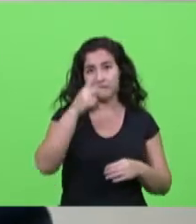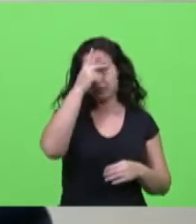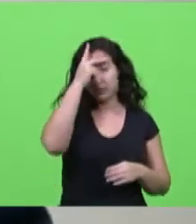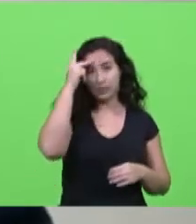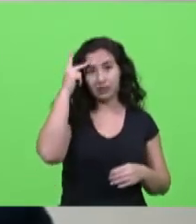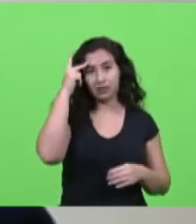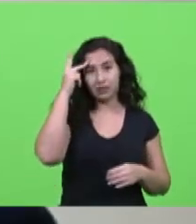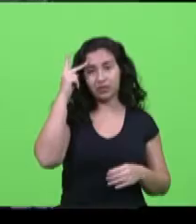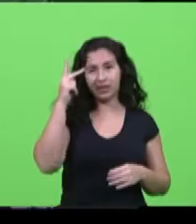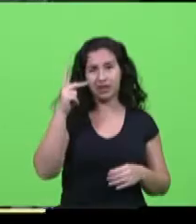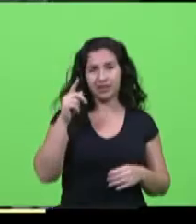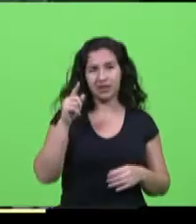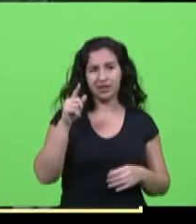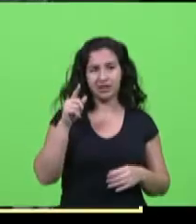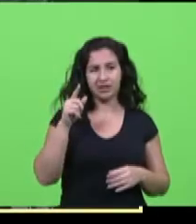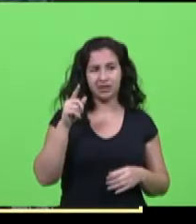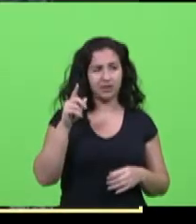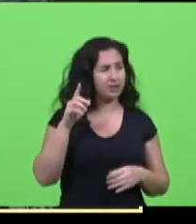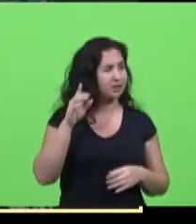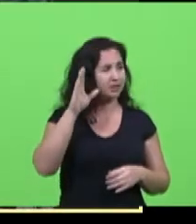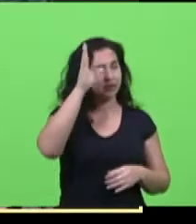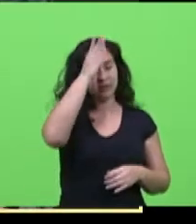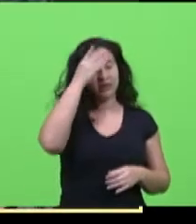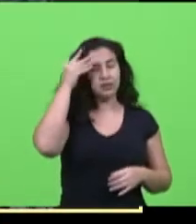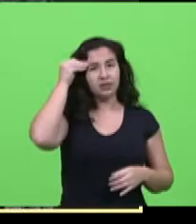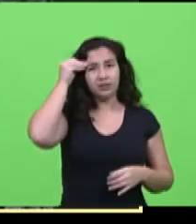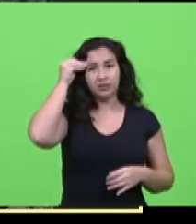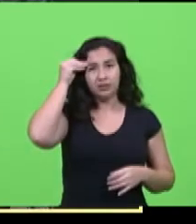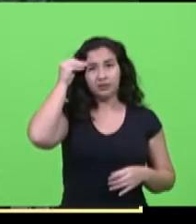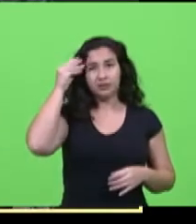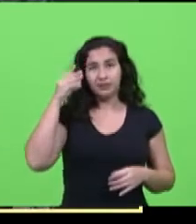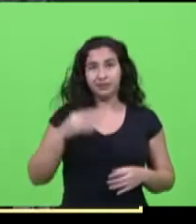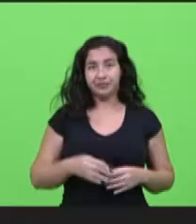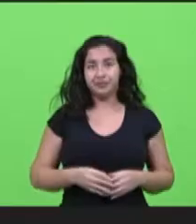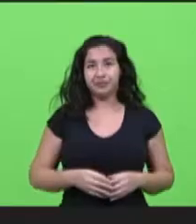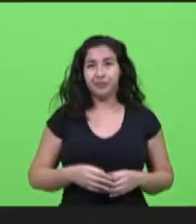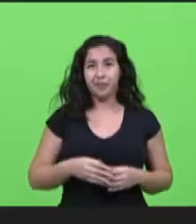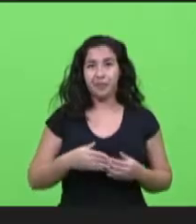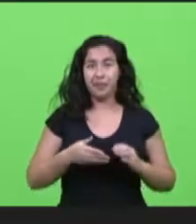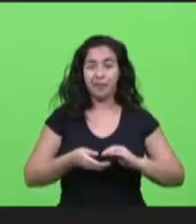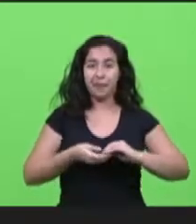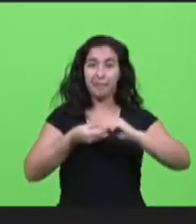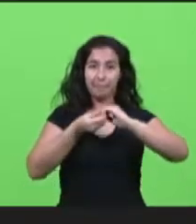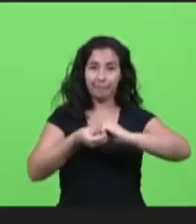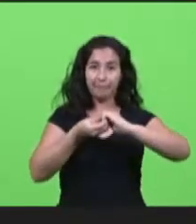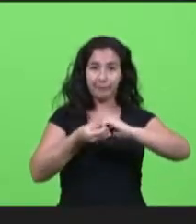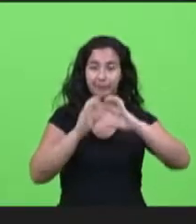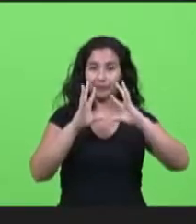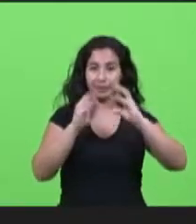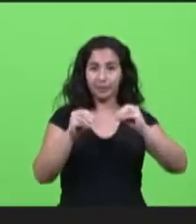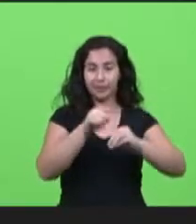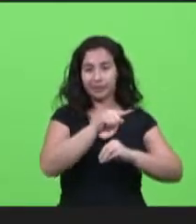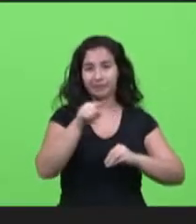Luciane Carminati. Tá bom, obrigada. Quero cumprimentá-lo e cumprimentar a todos.